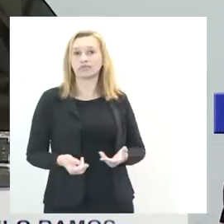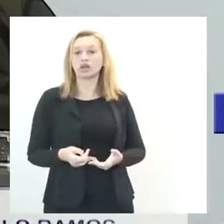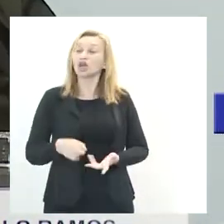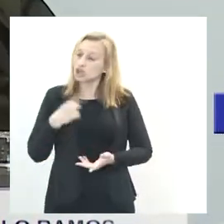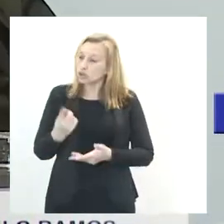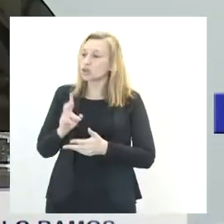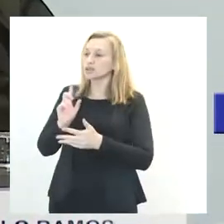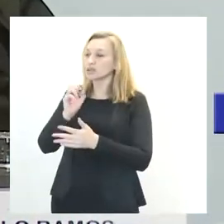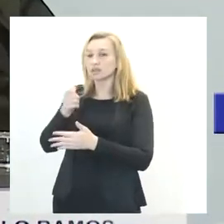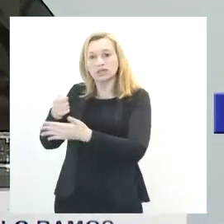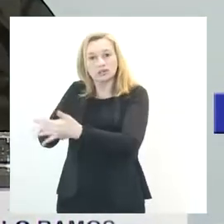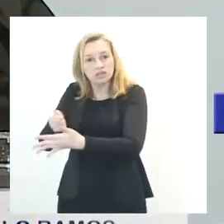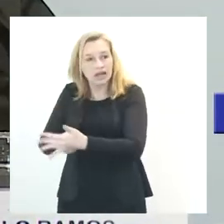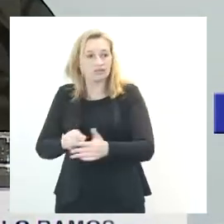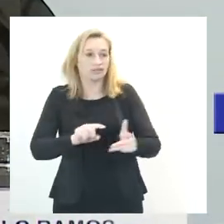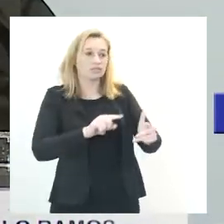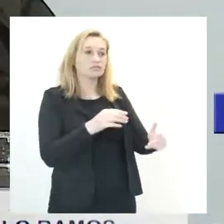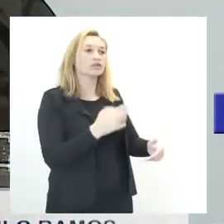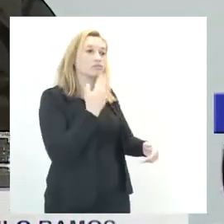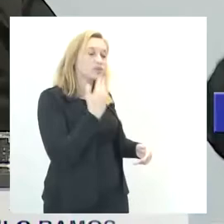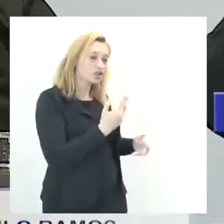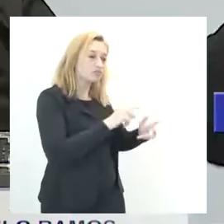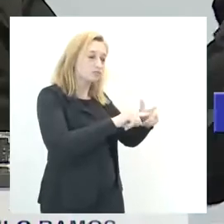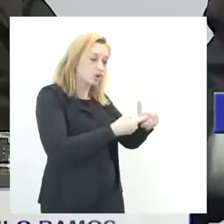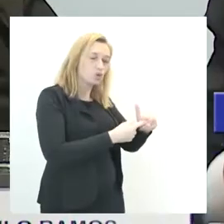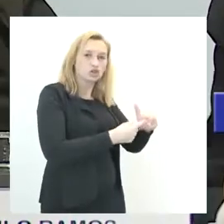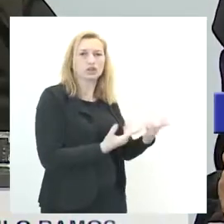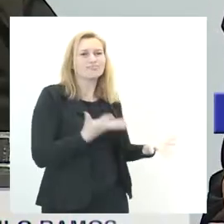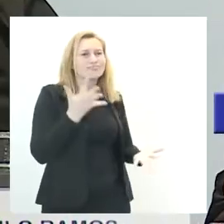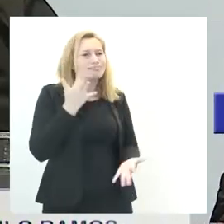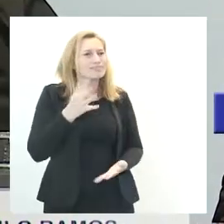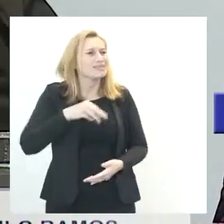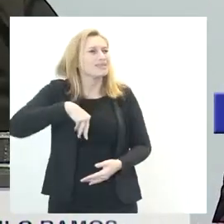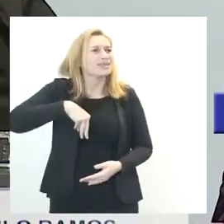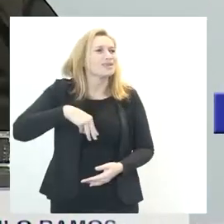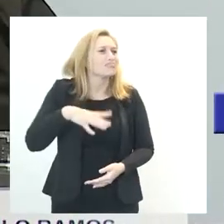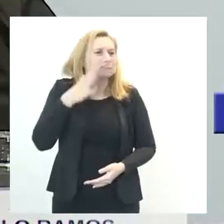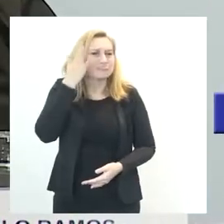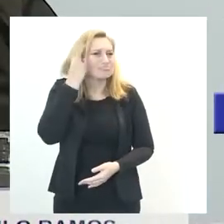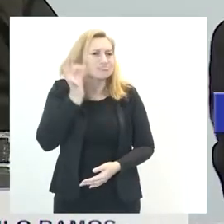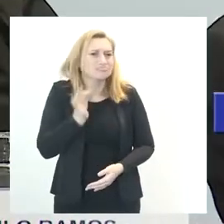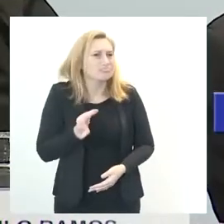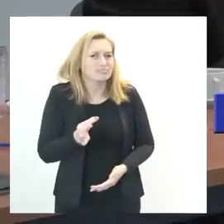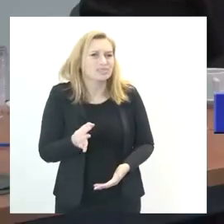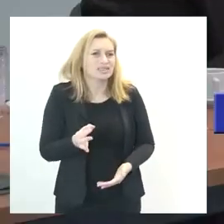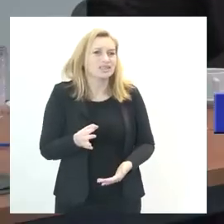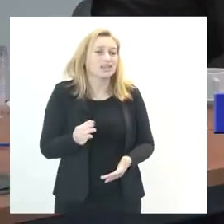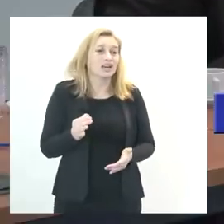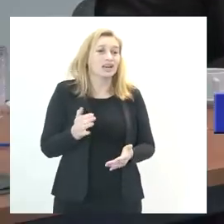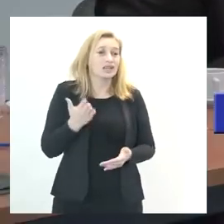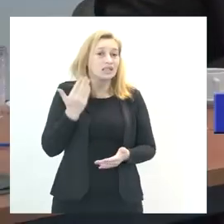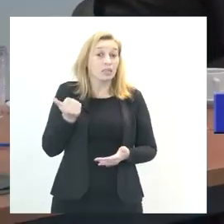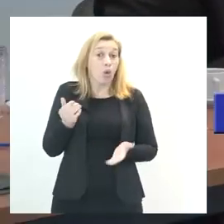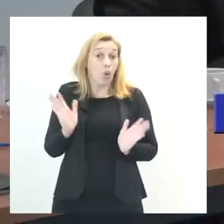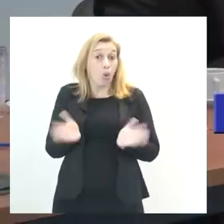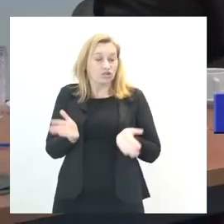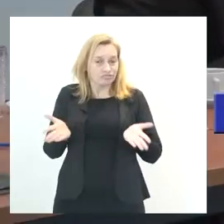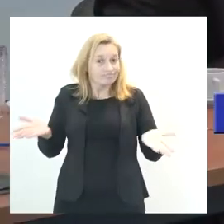Oi e aí e ninguém sabe ninguém sabe hoje